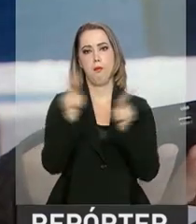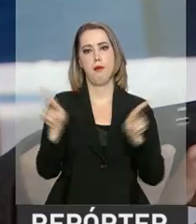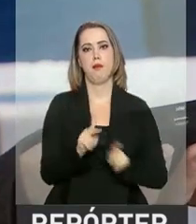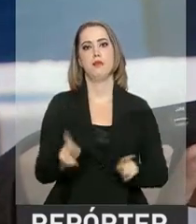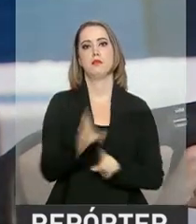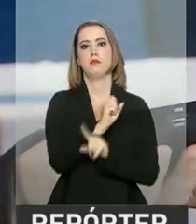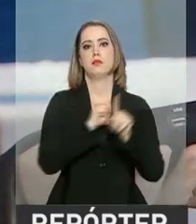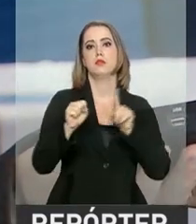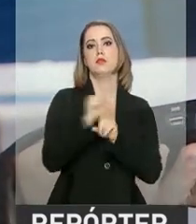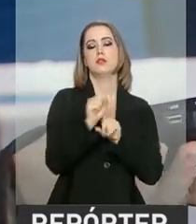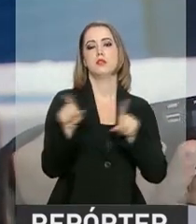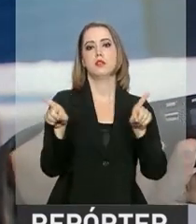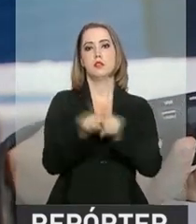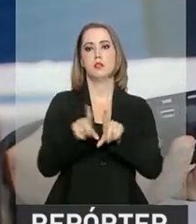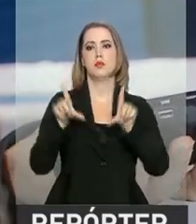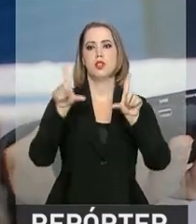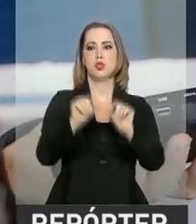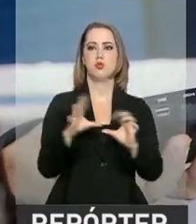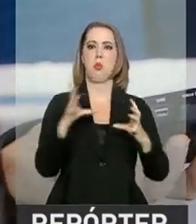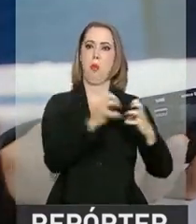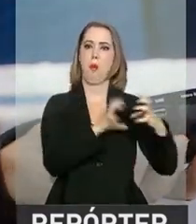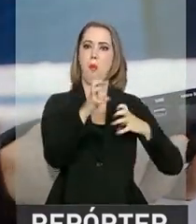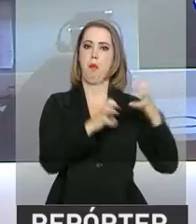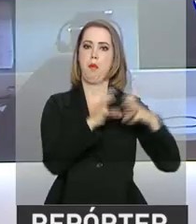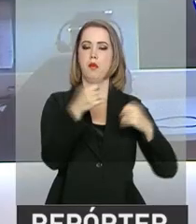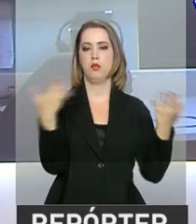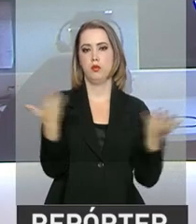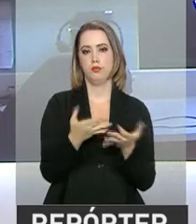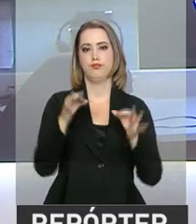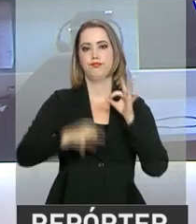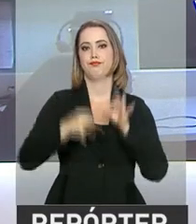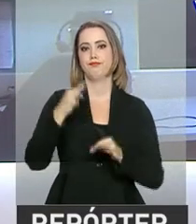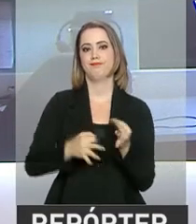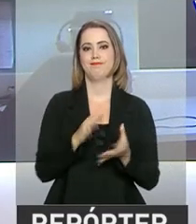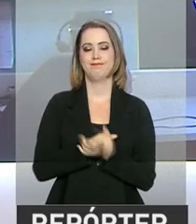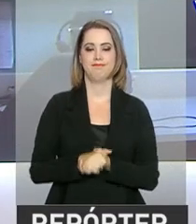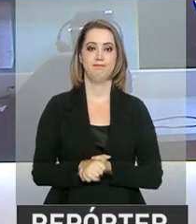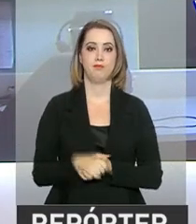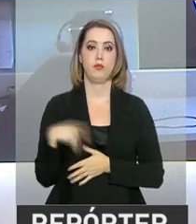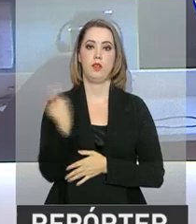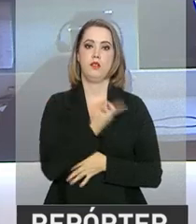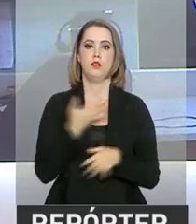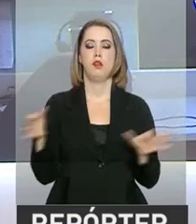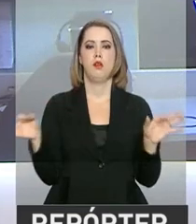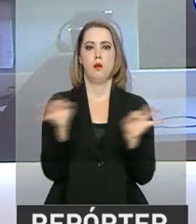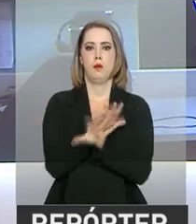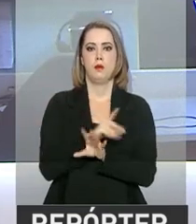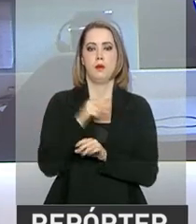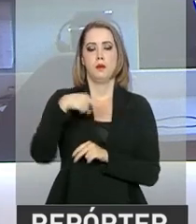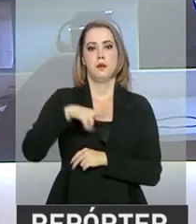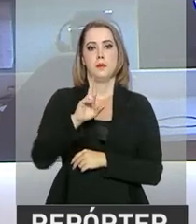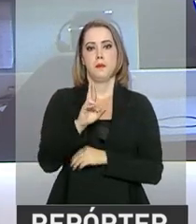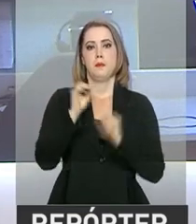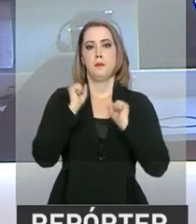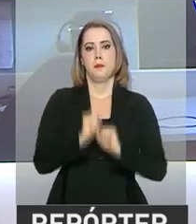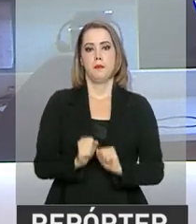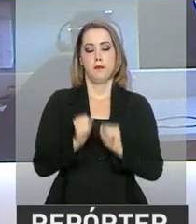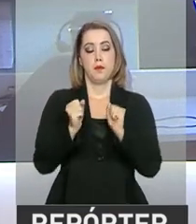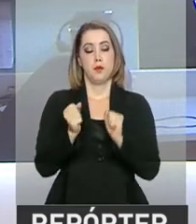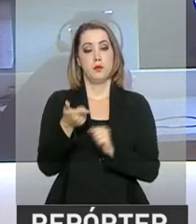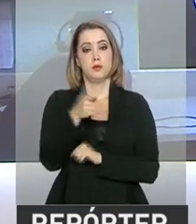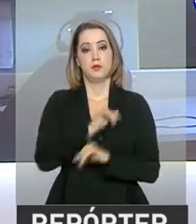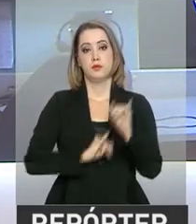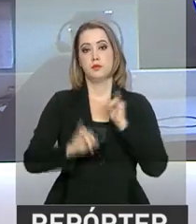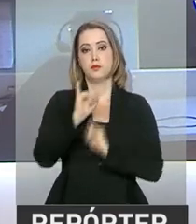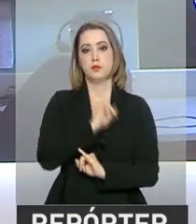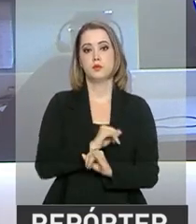além de diminuição de conflitos que hoje são levados ao judiciário. E aqui termina esta edição do Repórter NBR. Podemos voltar a qualquer momento